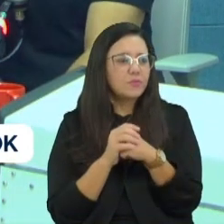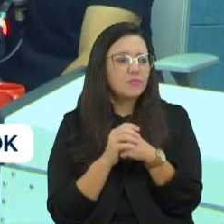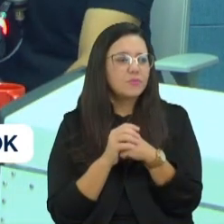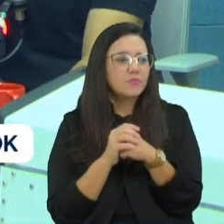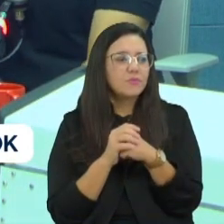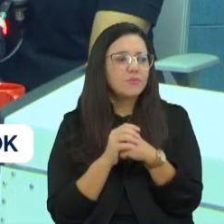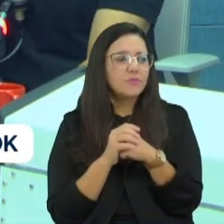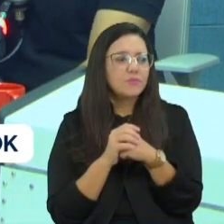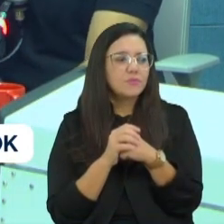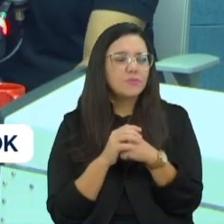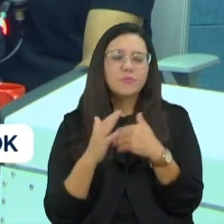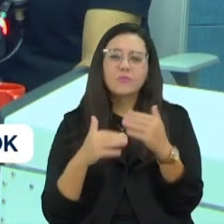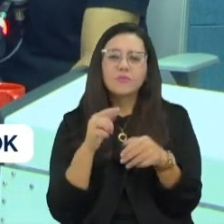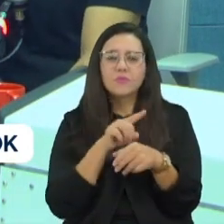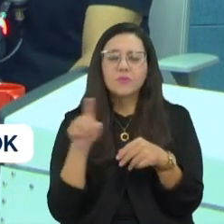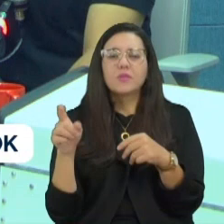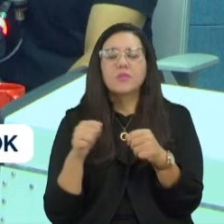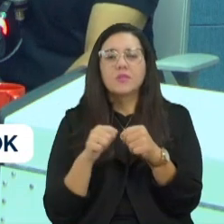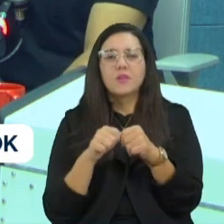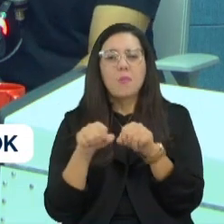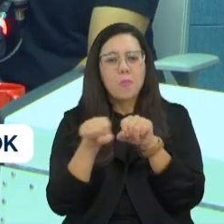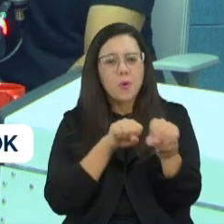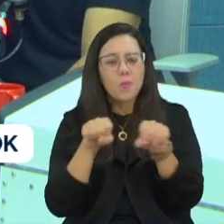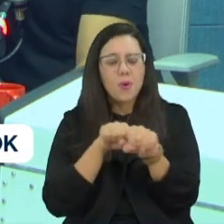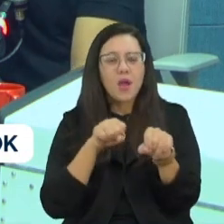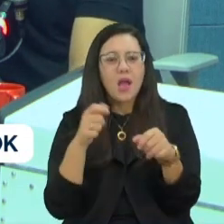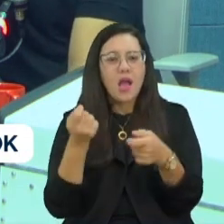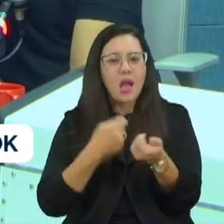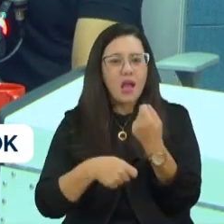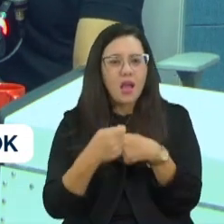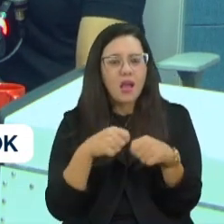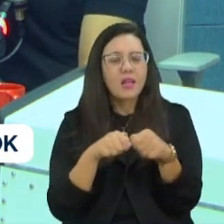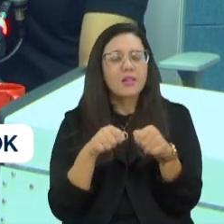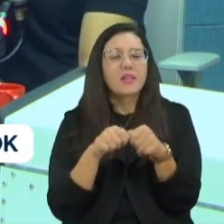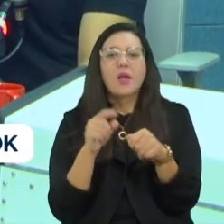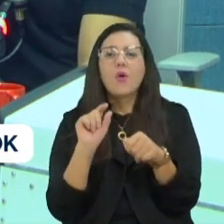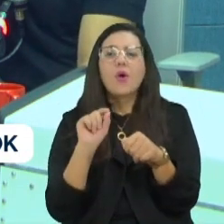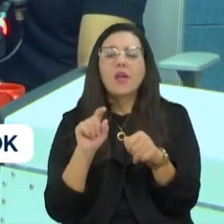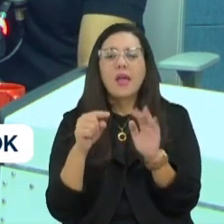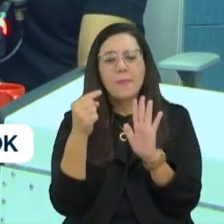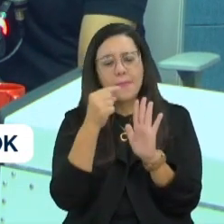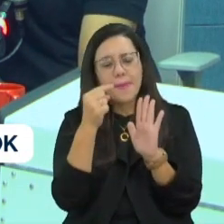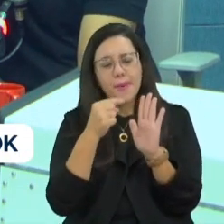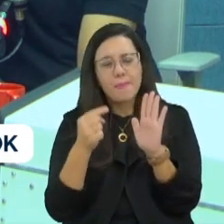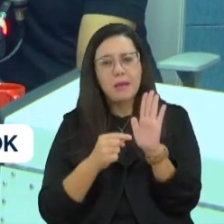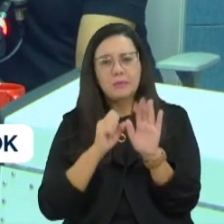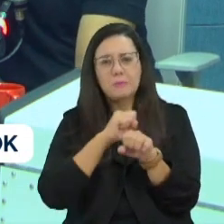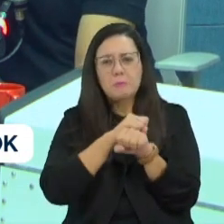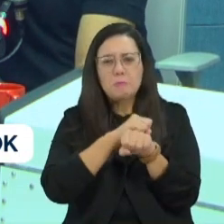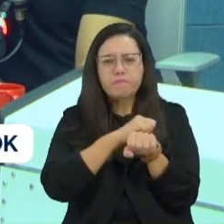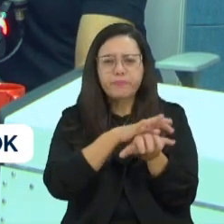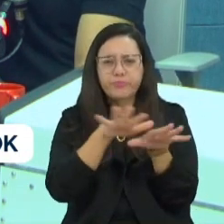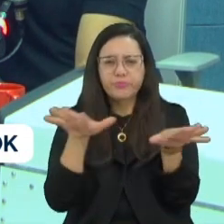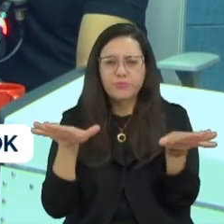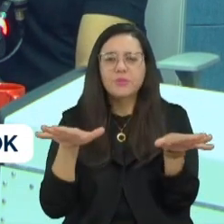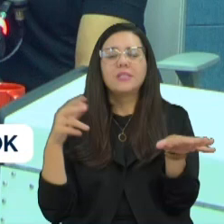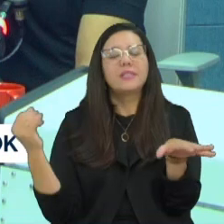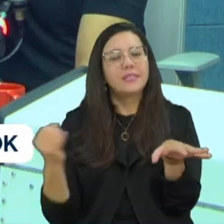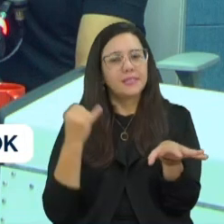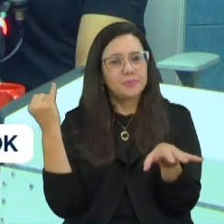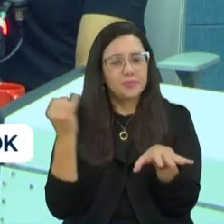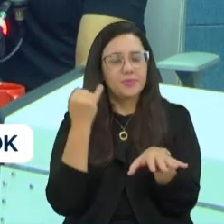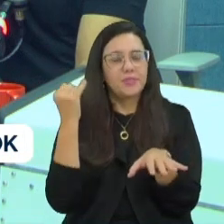para que tipo de atividades aí no mercado, tanto de administração quanto de ciências contábeis? Olha, são cursos assim com conteúdos muito amplos